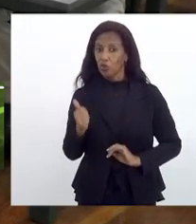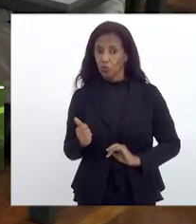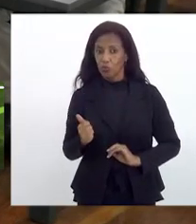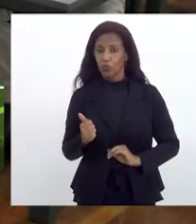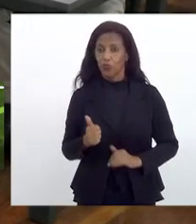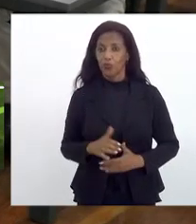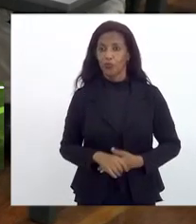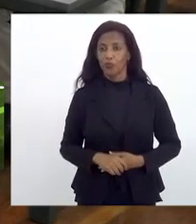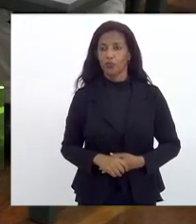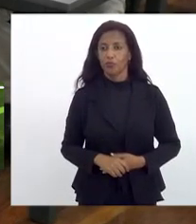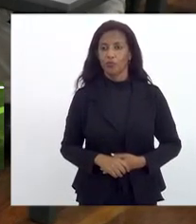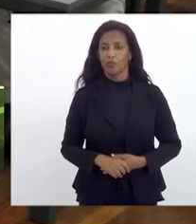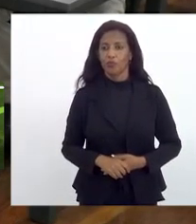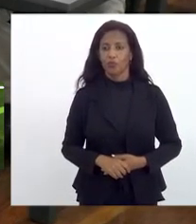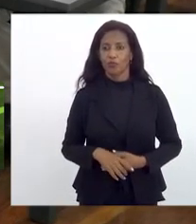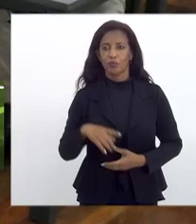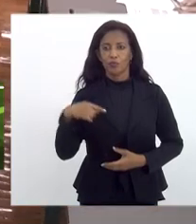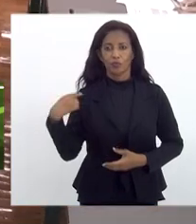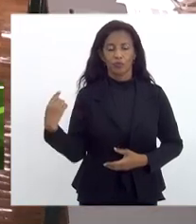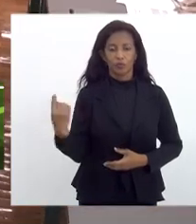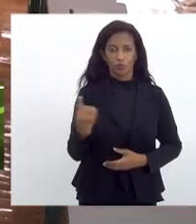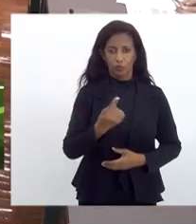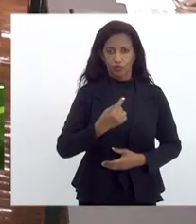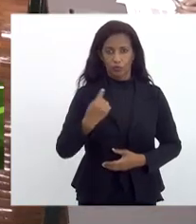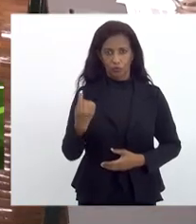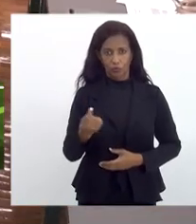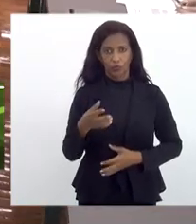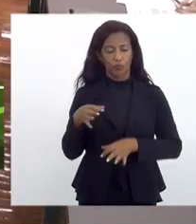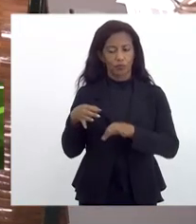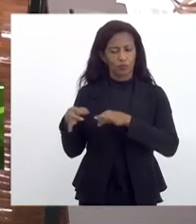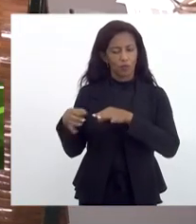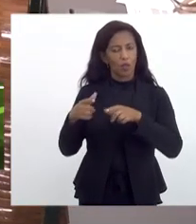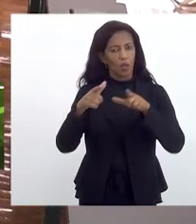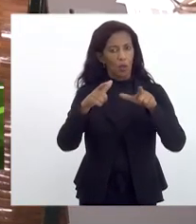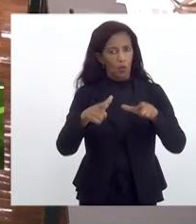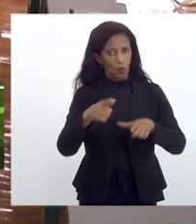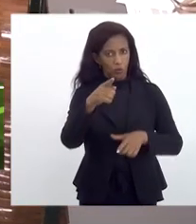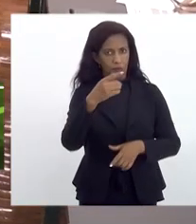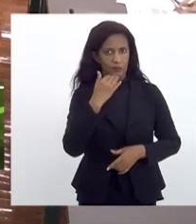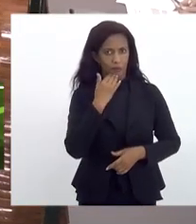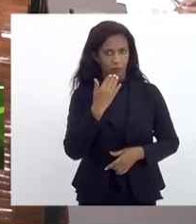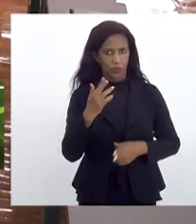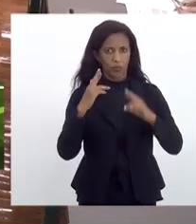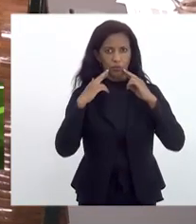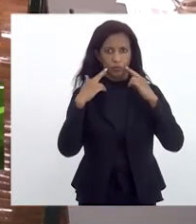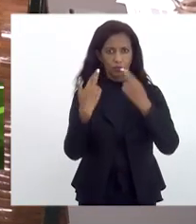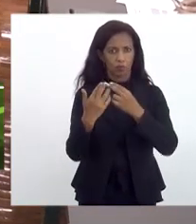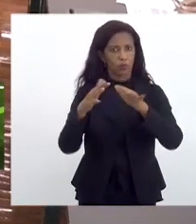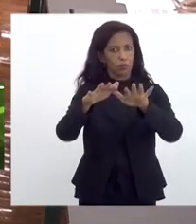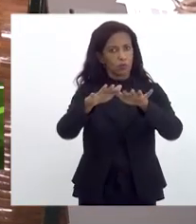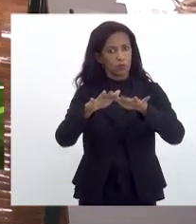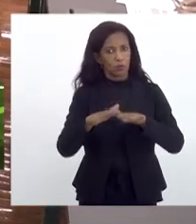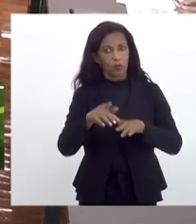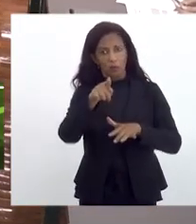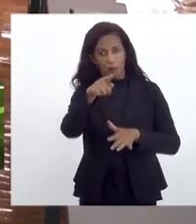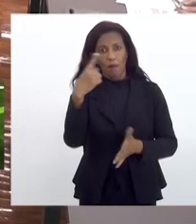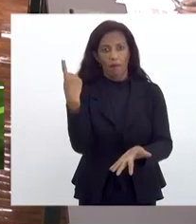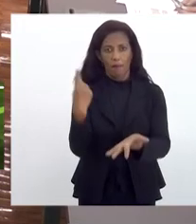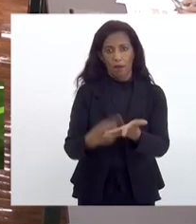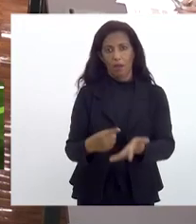recebemos. Nós vamos fazer onde o senhor determinou uma audiência pública que o senhor vai marcar a data.